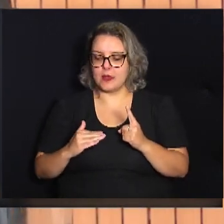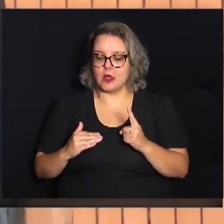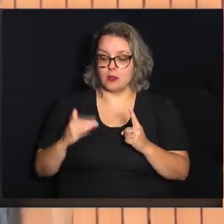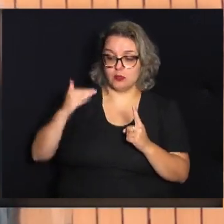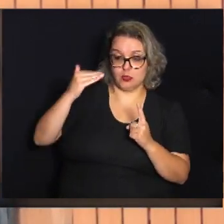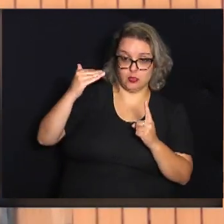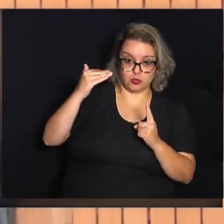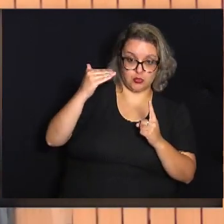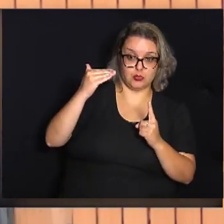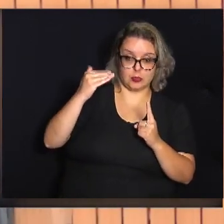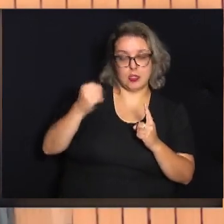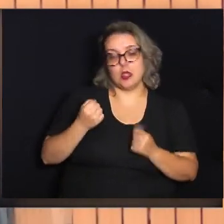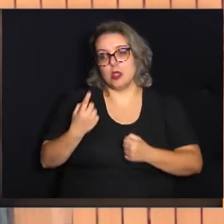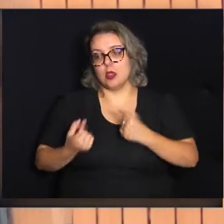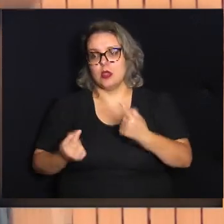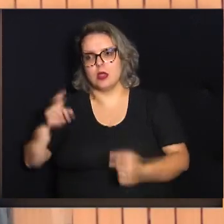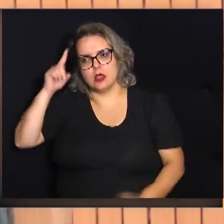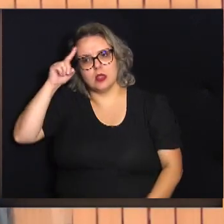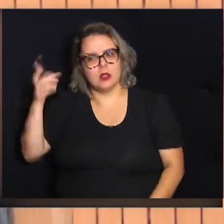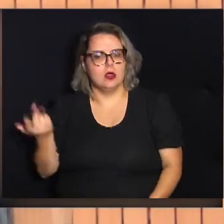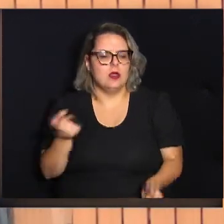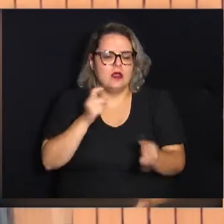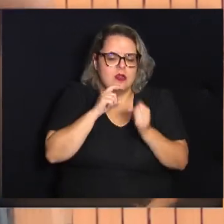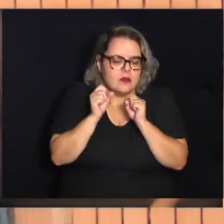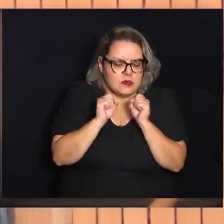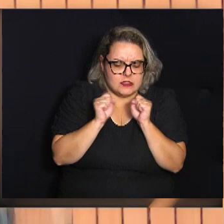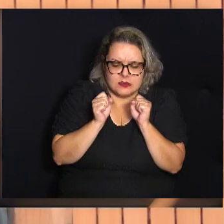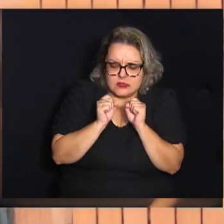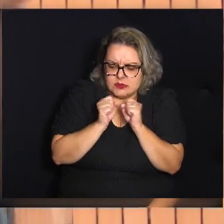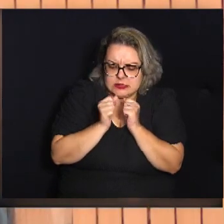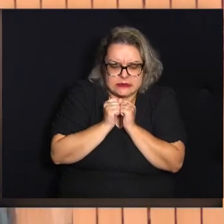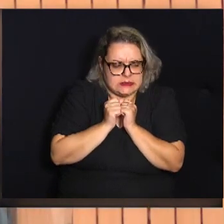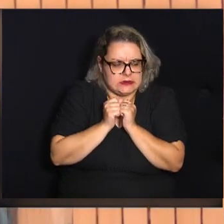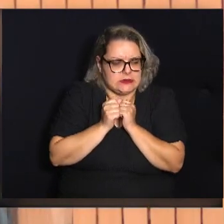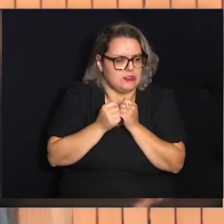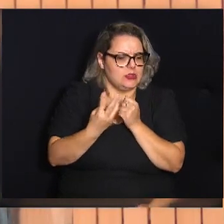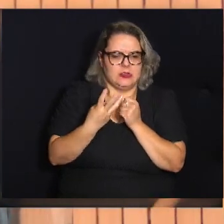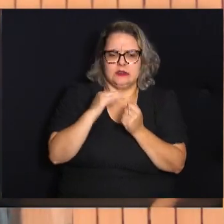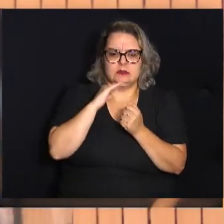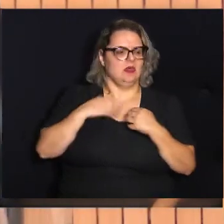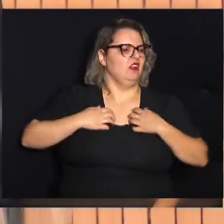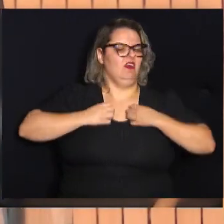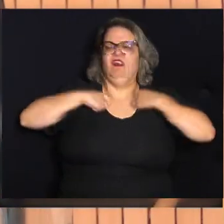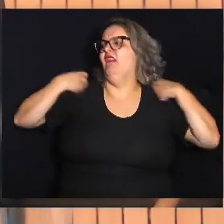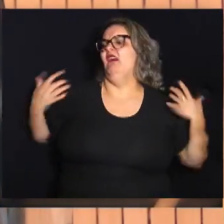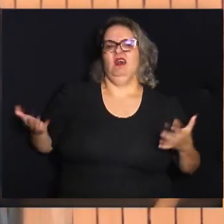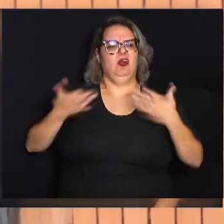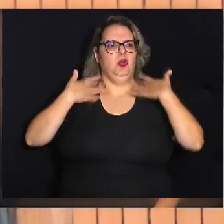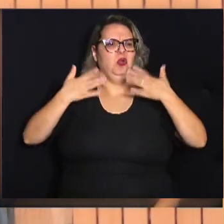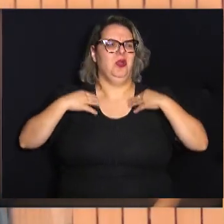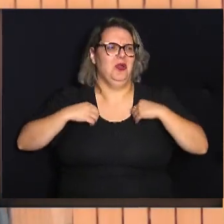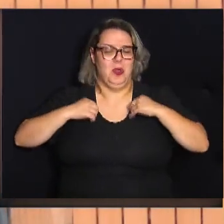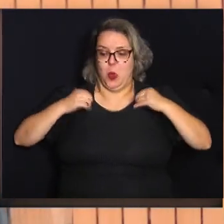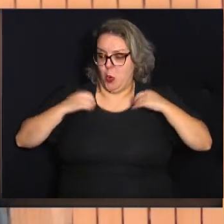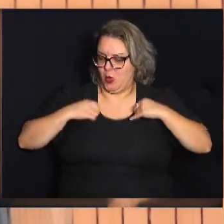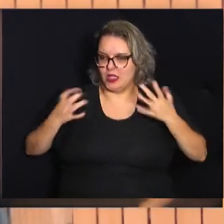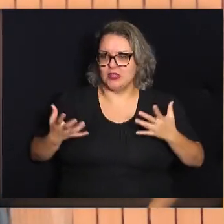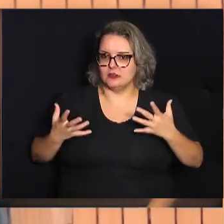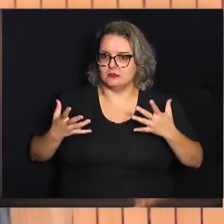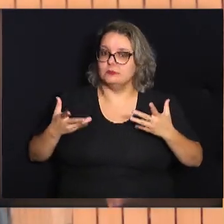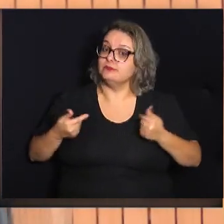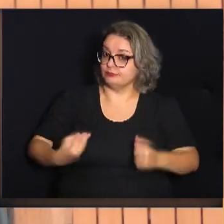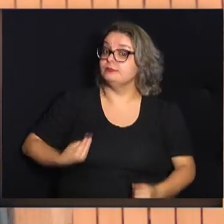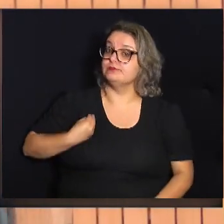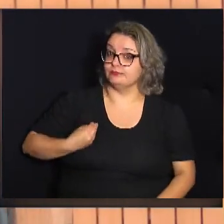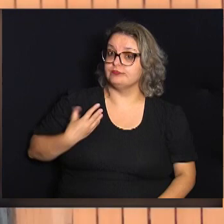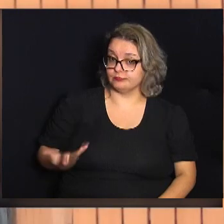próximas gerações vão se prejudicar. Os meus netos vão se prejudicar. Os meus bisnetos vão se prejudicar. Isso nunca foi verdade, não